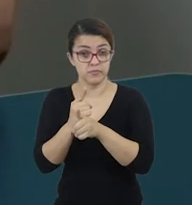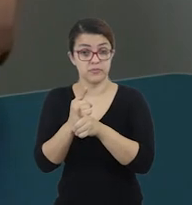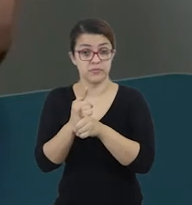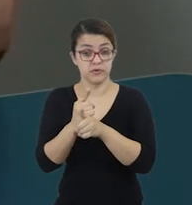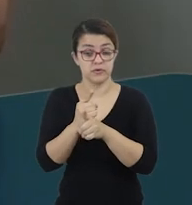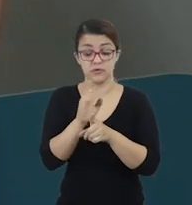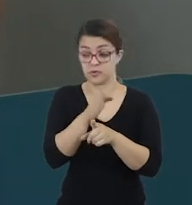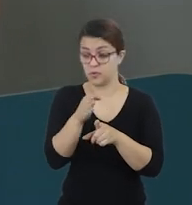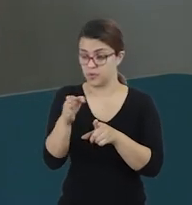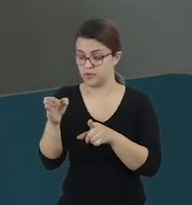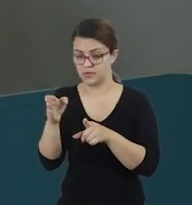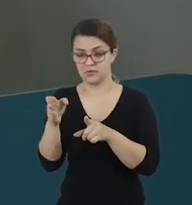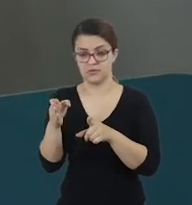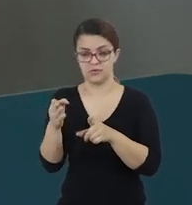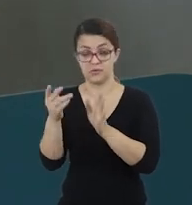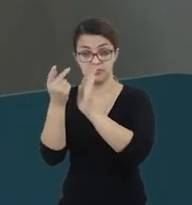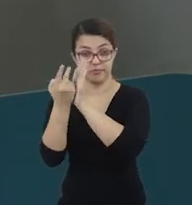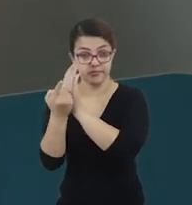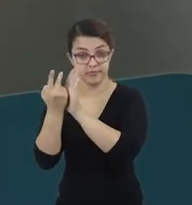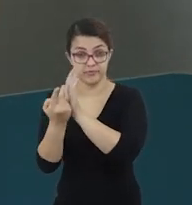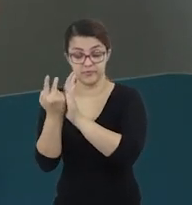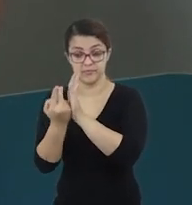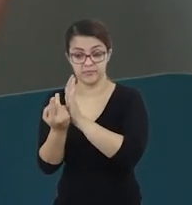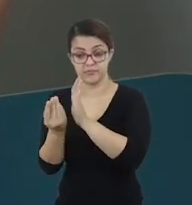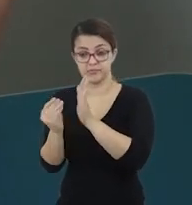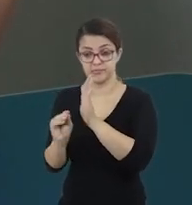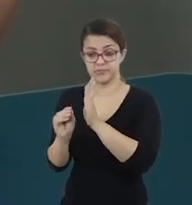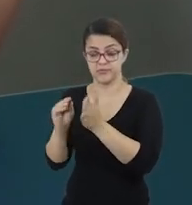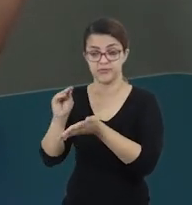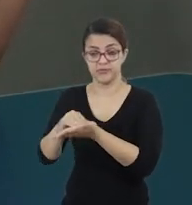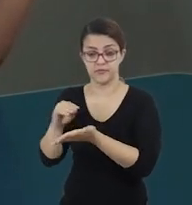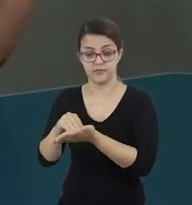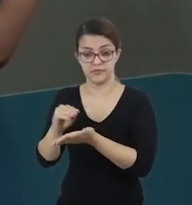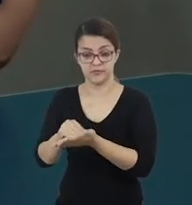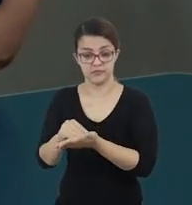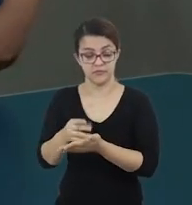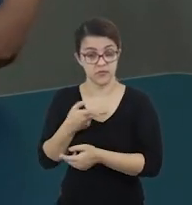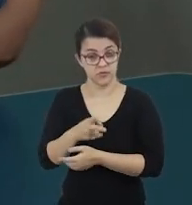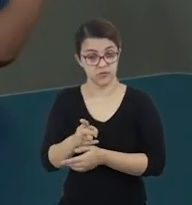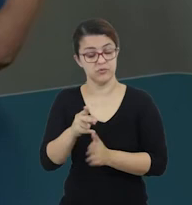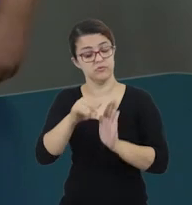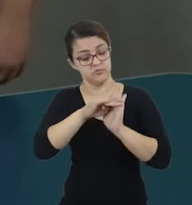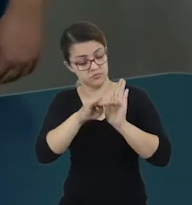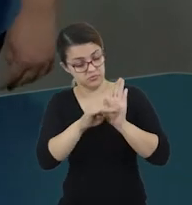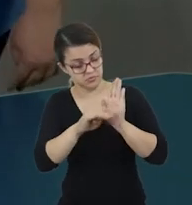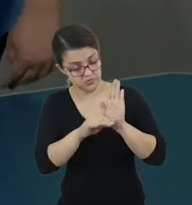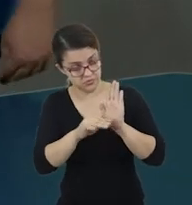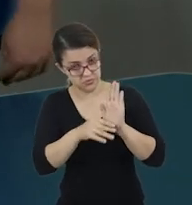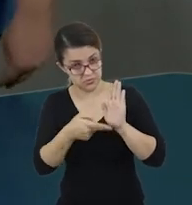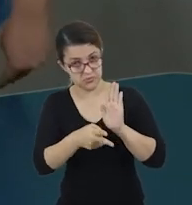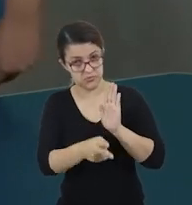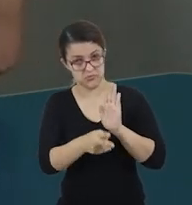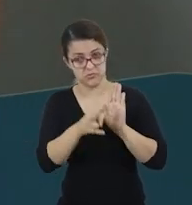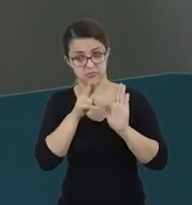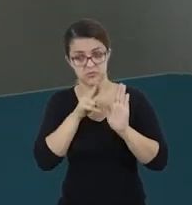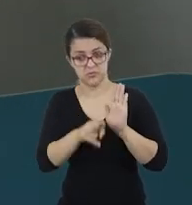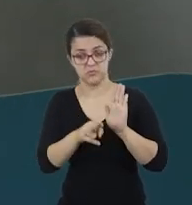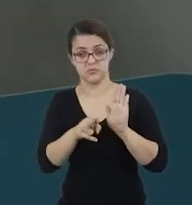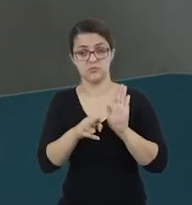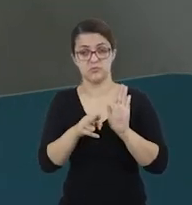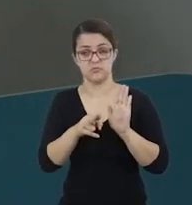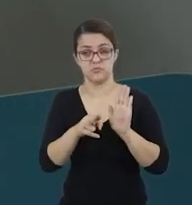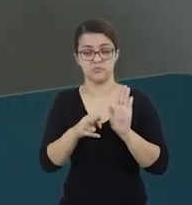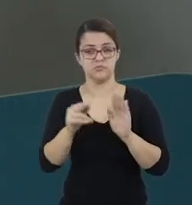sequências dos quadradinhos, você vai conseguir preencher os outros que estão faltando. E assim sucessivamente nas outras sequências. É uma atividade